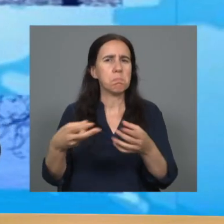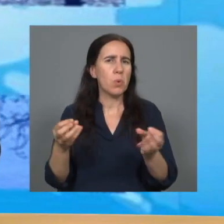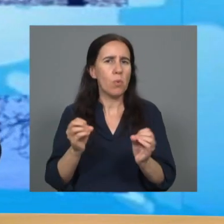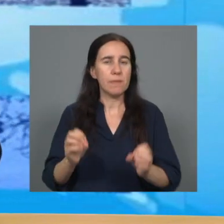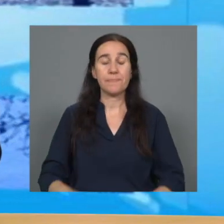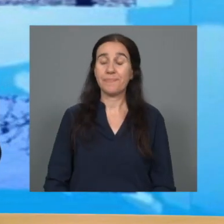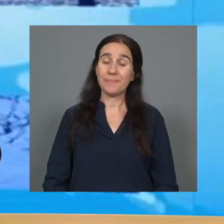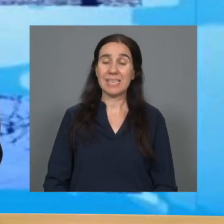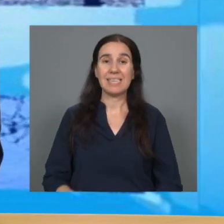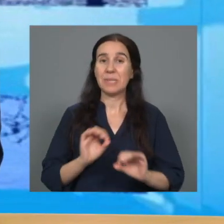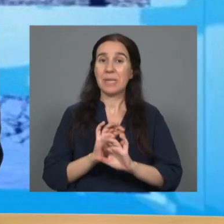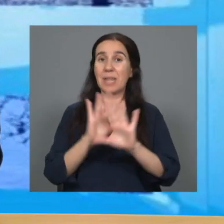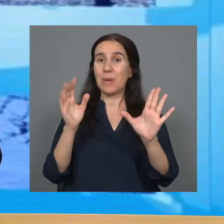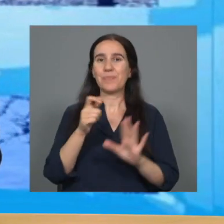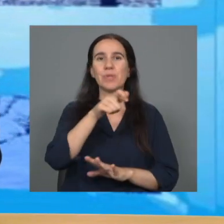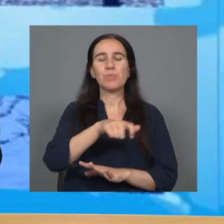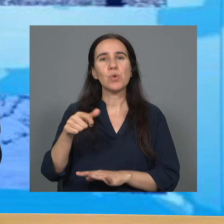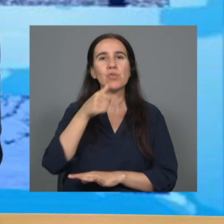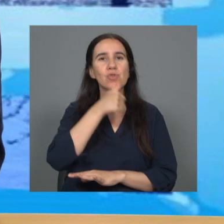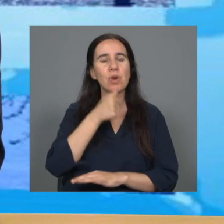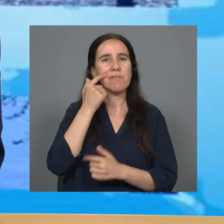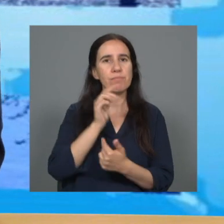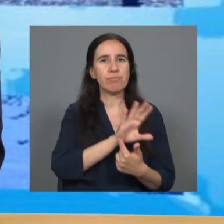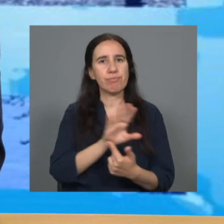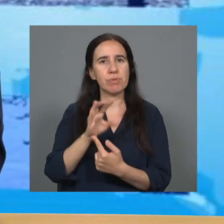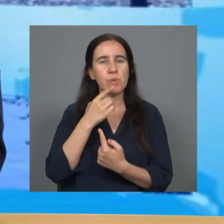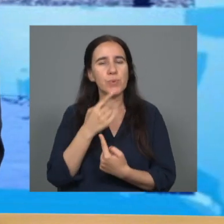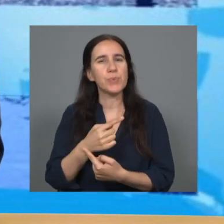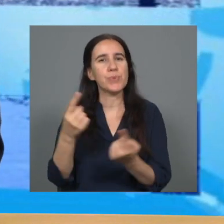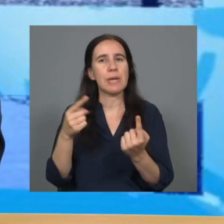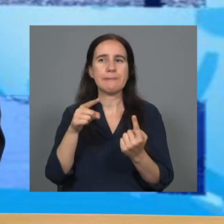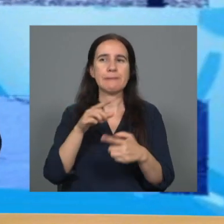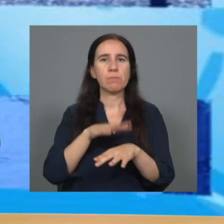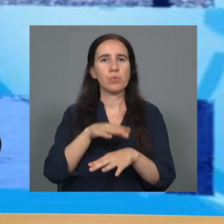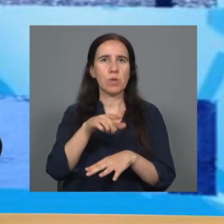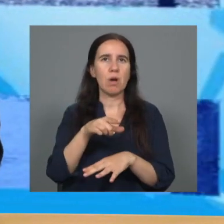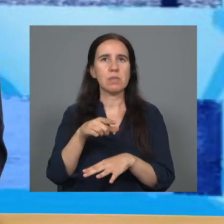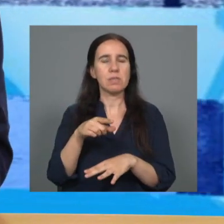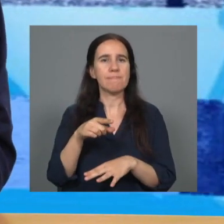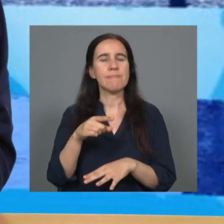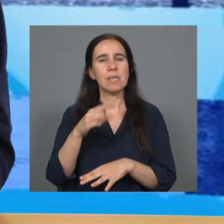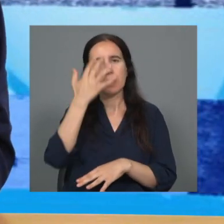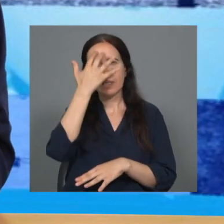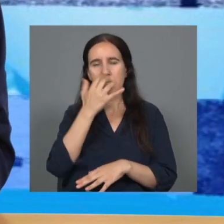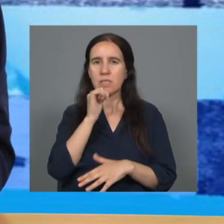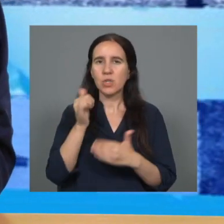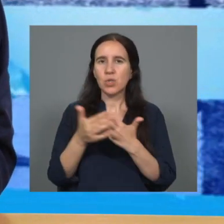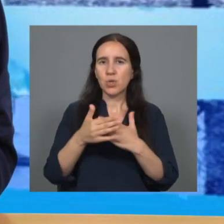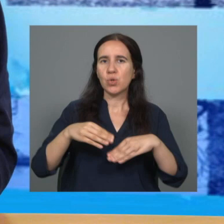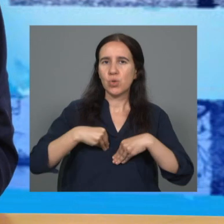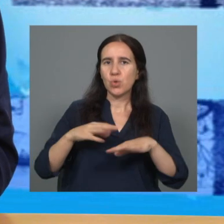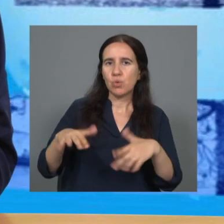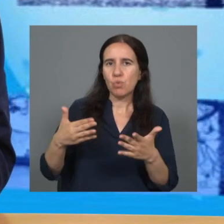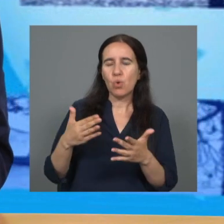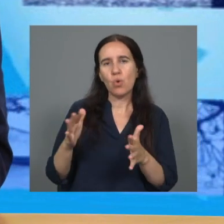ou invocam muito a bandeira do sofrimento para a legalização da eutanásia,